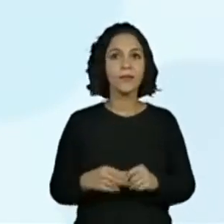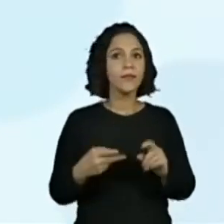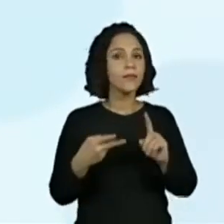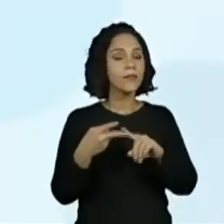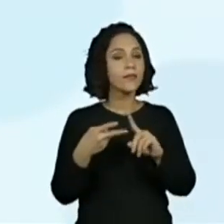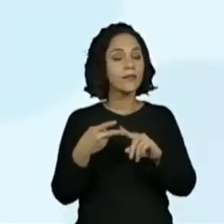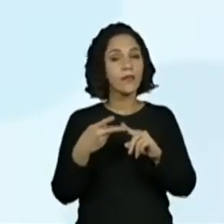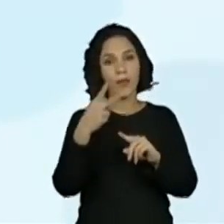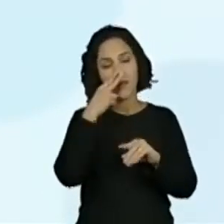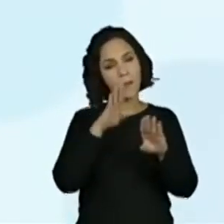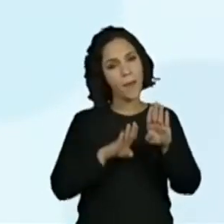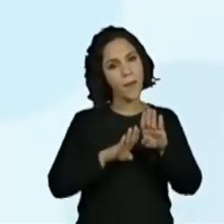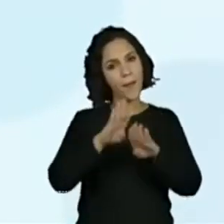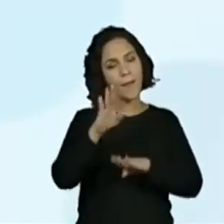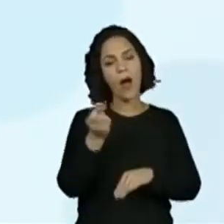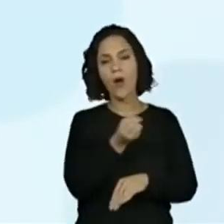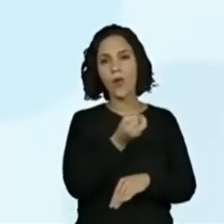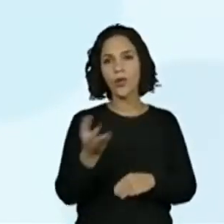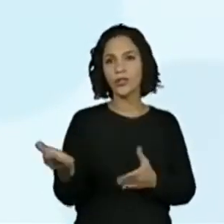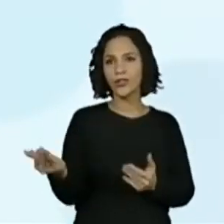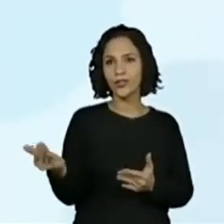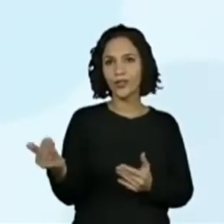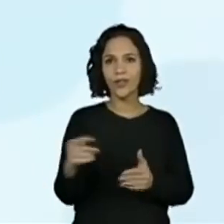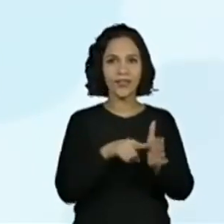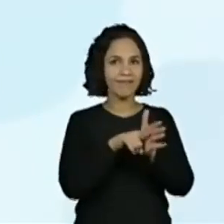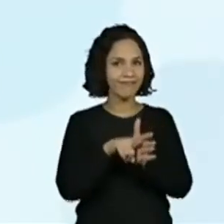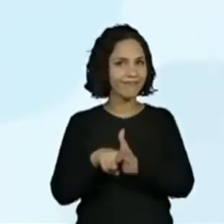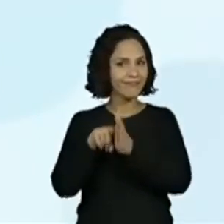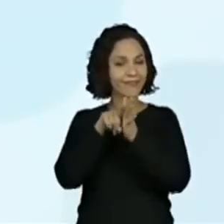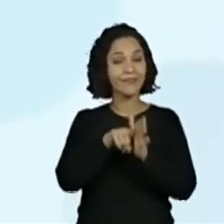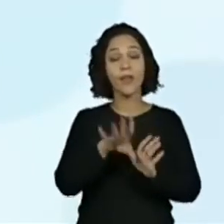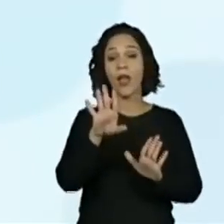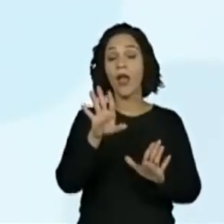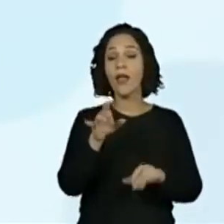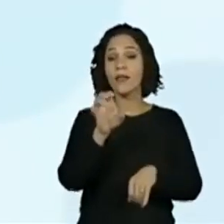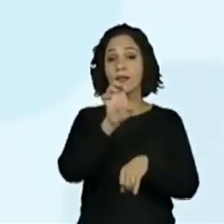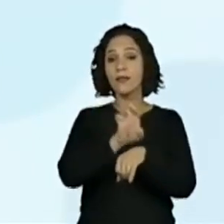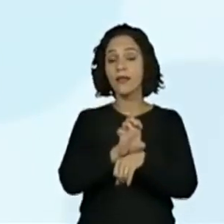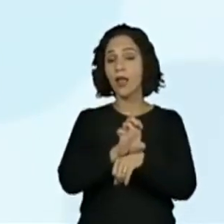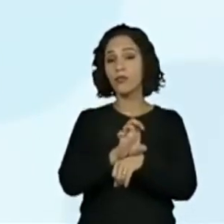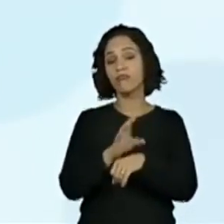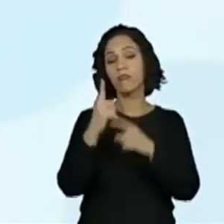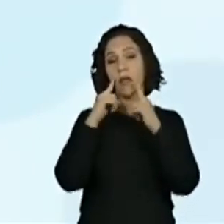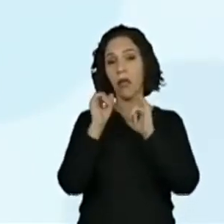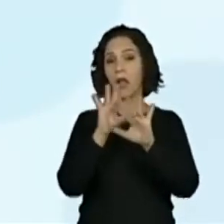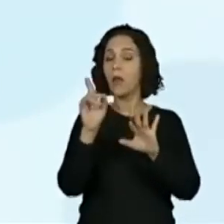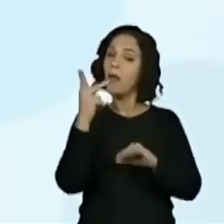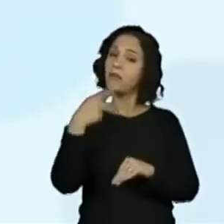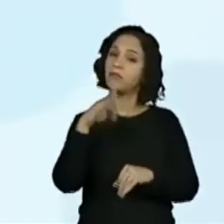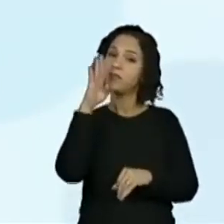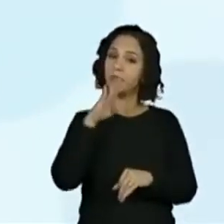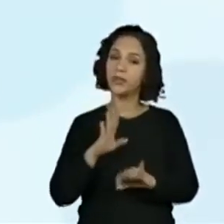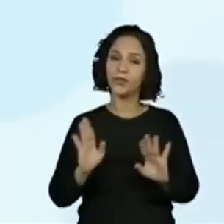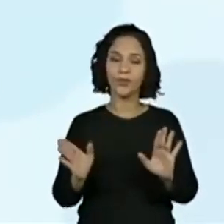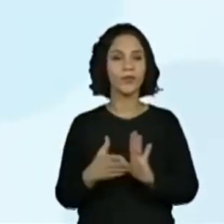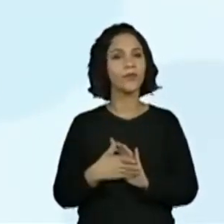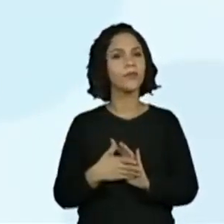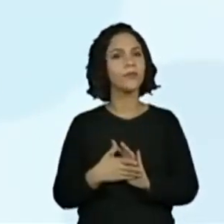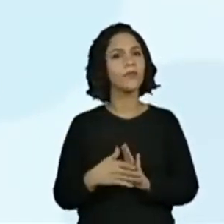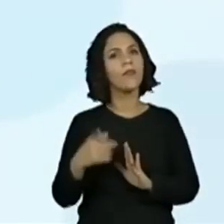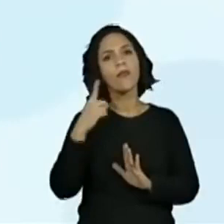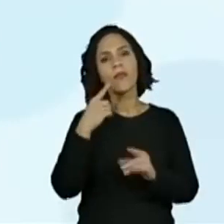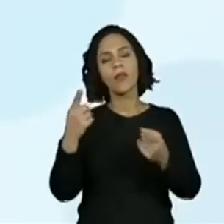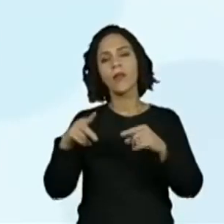viu uma crescente aí no número de jovens. Não ficou claro qual estado, mas sabemos que é no Brasil. E lá aparece o